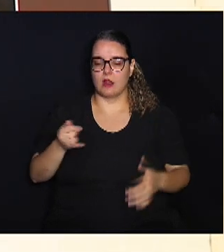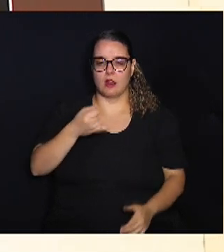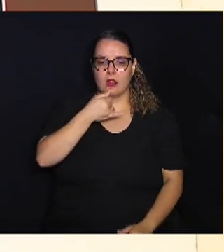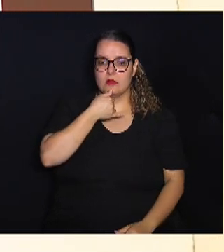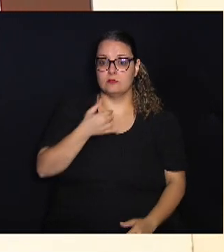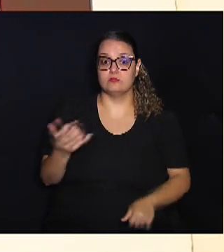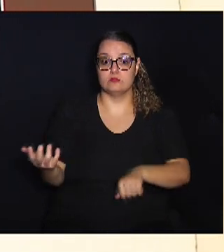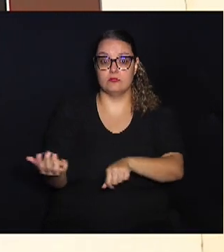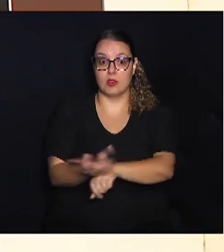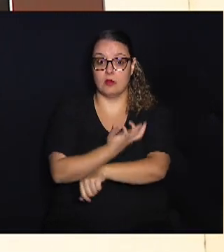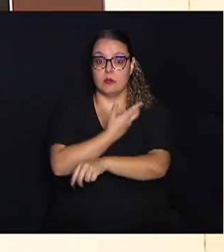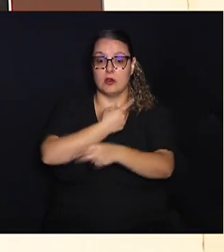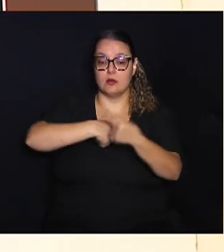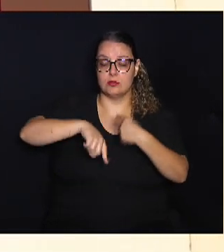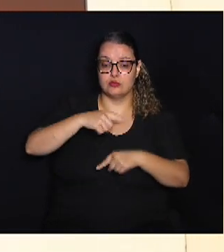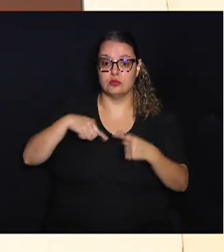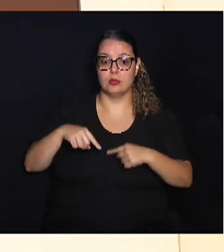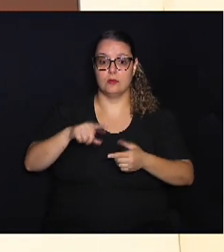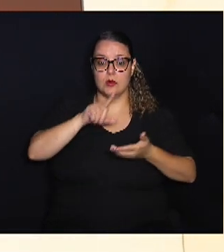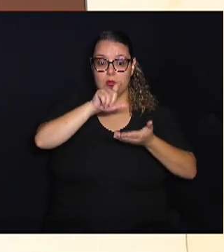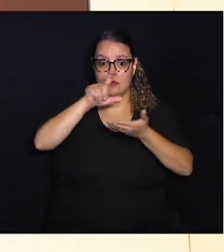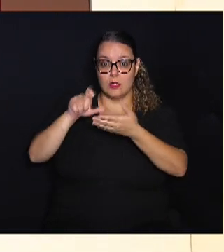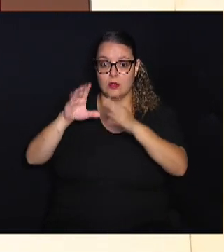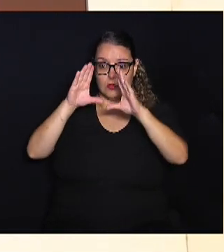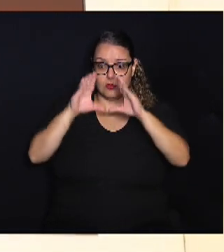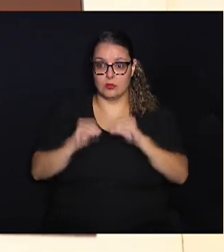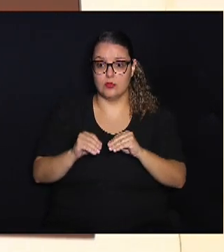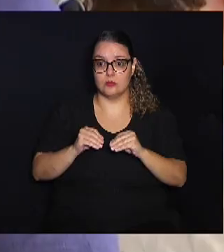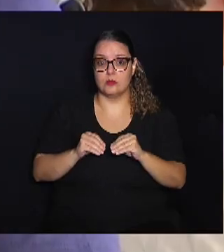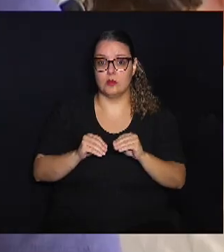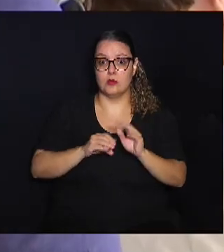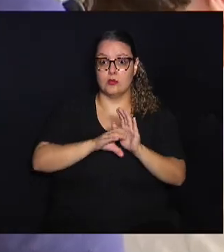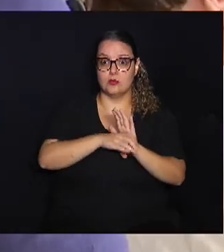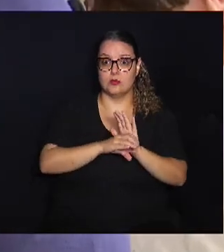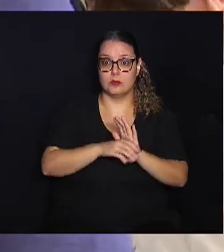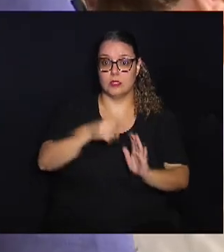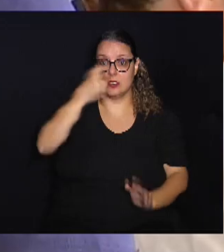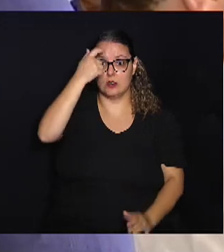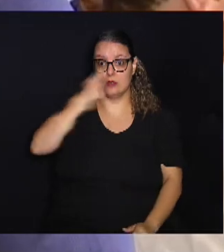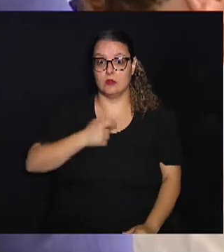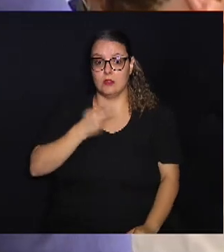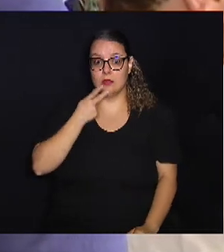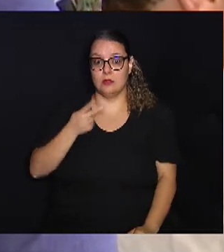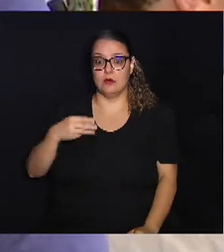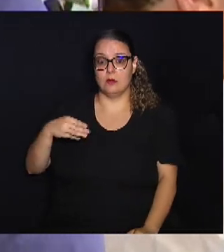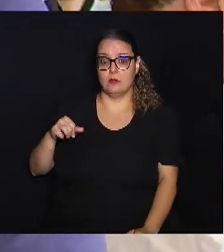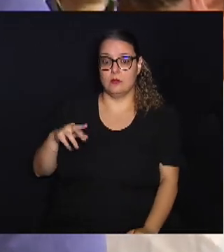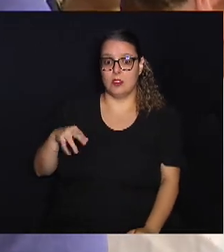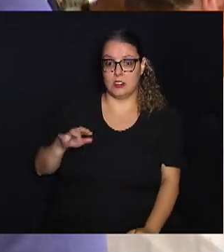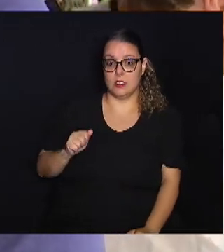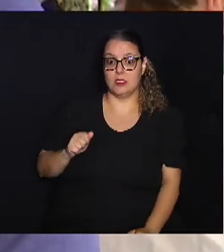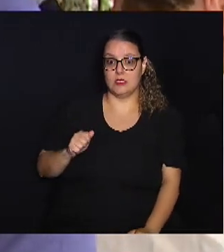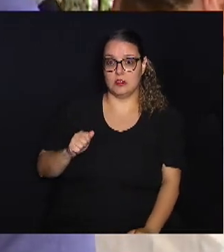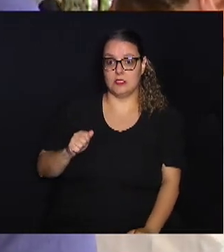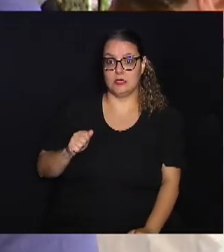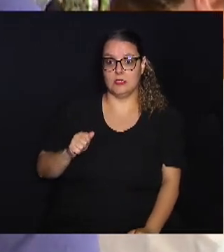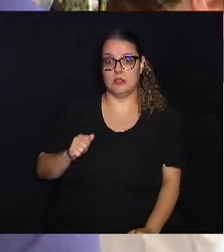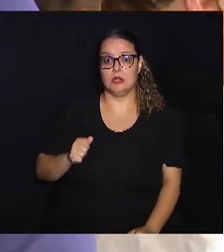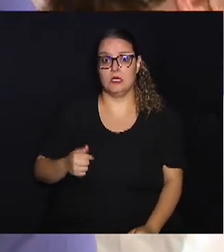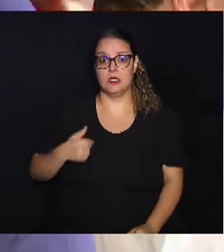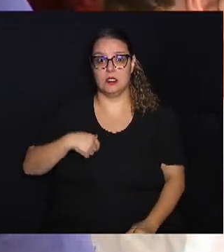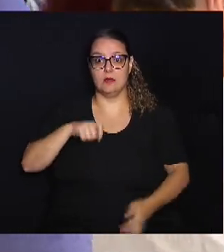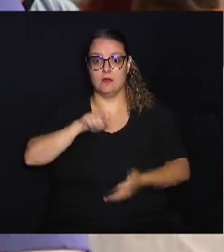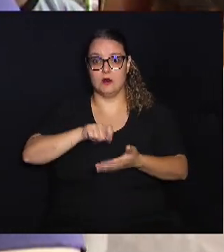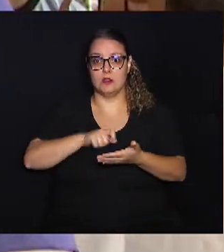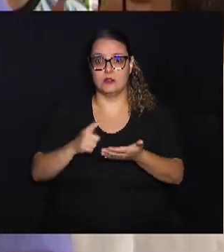muita emoção, porque foram fotografias noturnas, um conceito que eu falei para Maria Rita, para o prefeito, falei, eu faço o livro do cemitério,